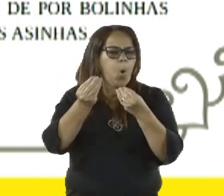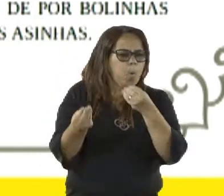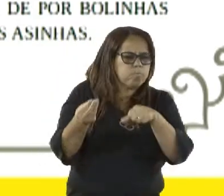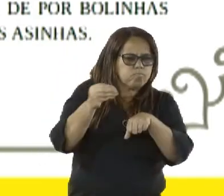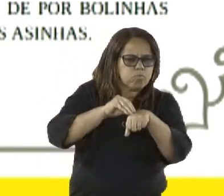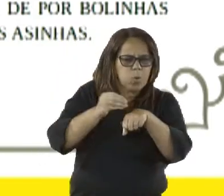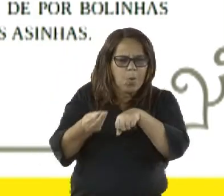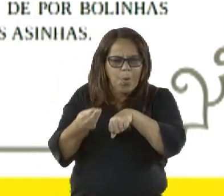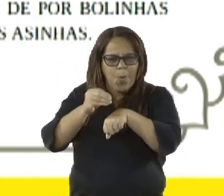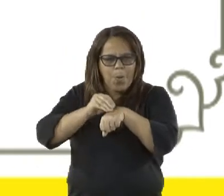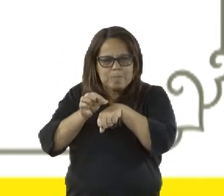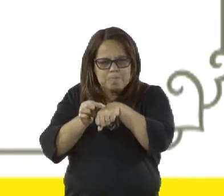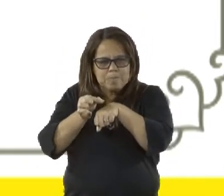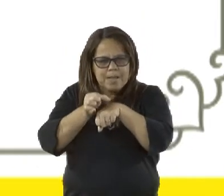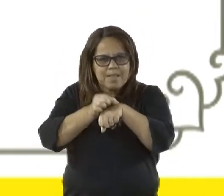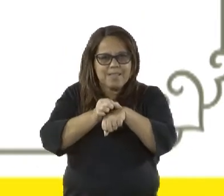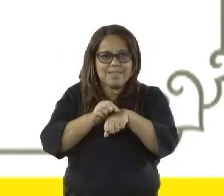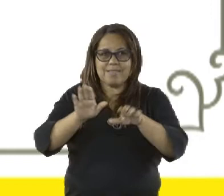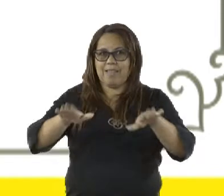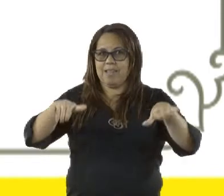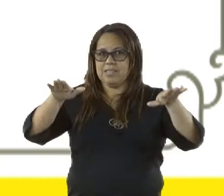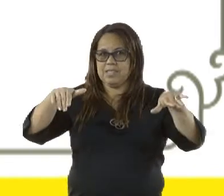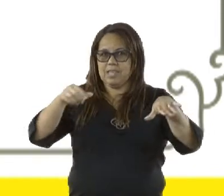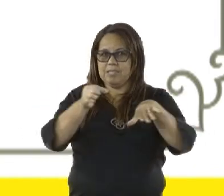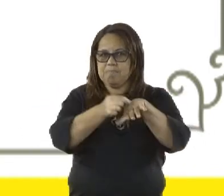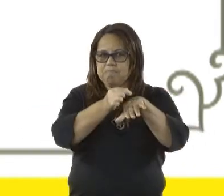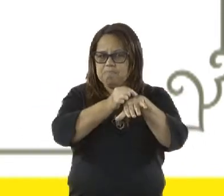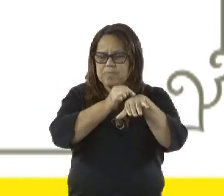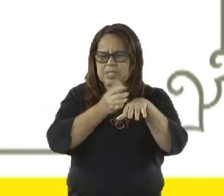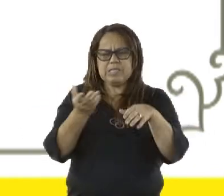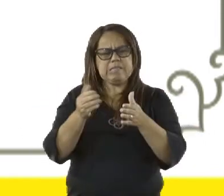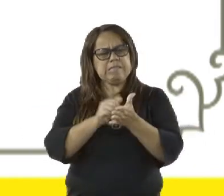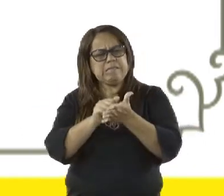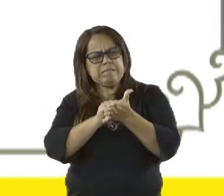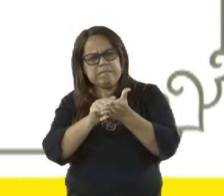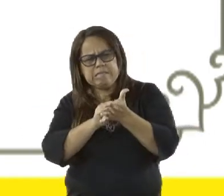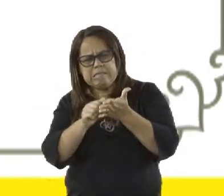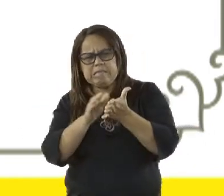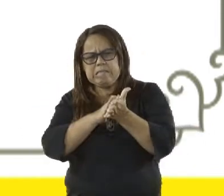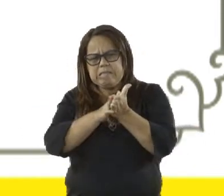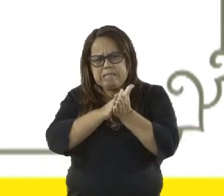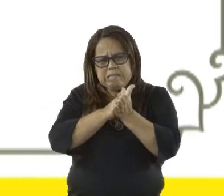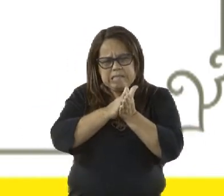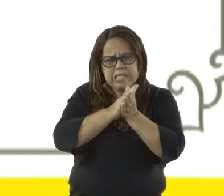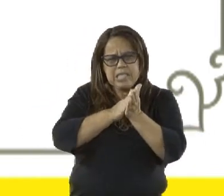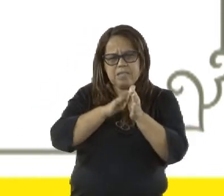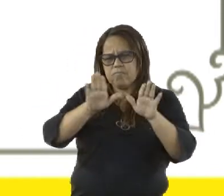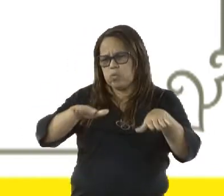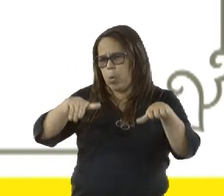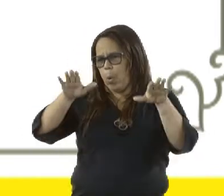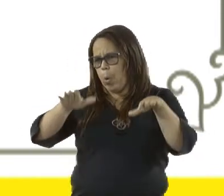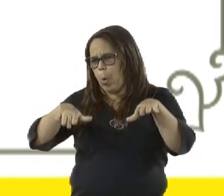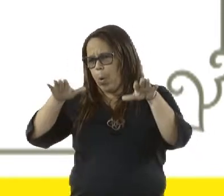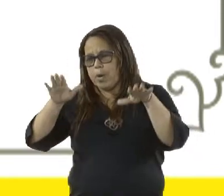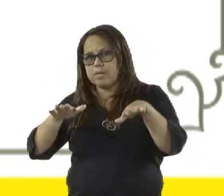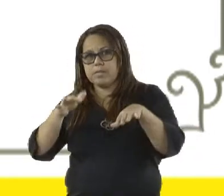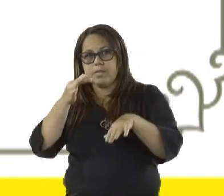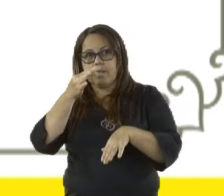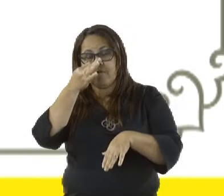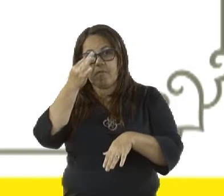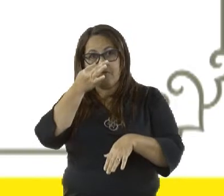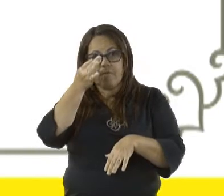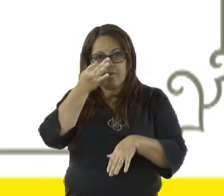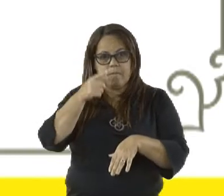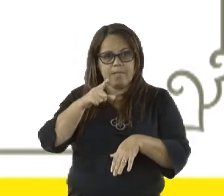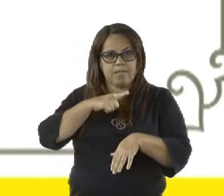de mentirinha em suas asinhas. Esfregava as pequenas asas nos pólens das flores para